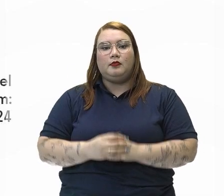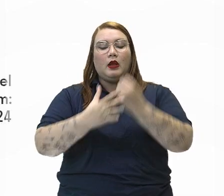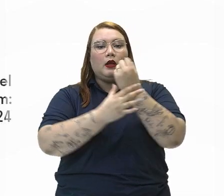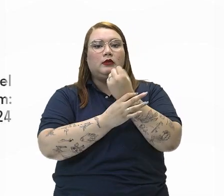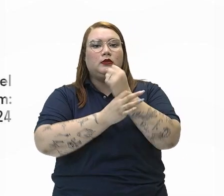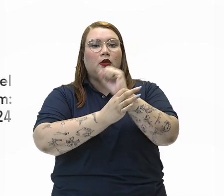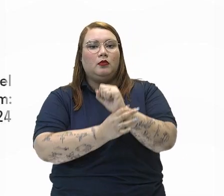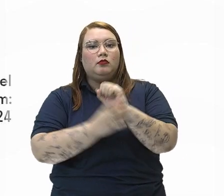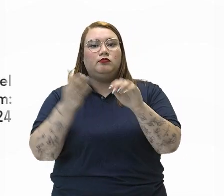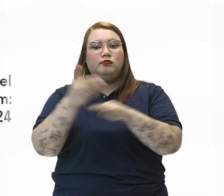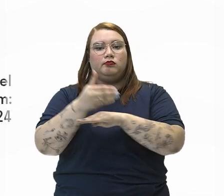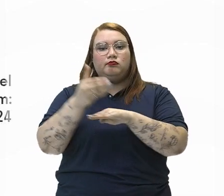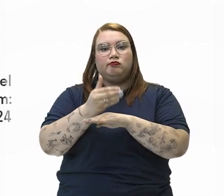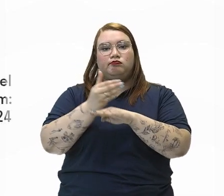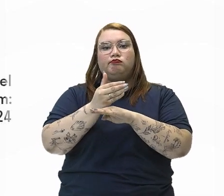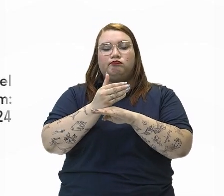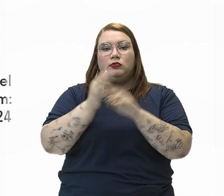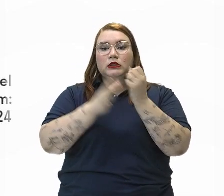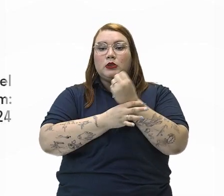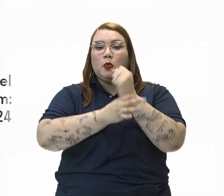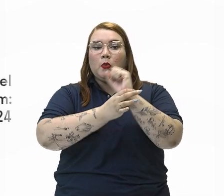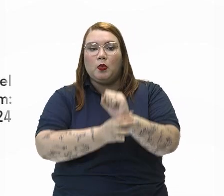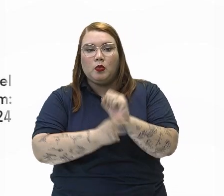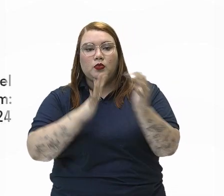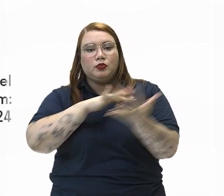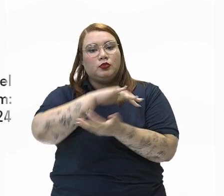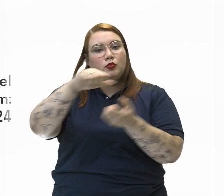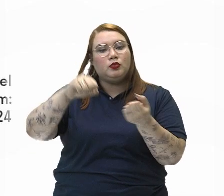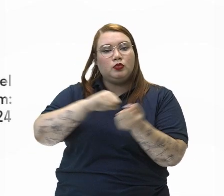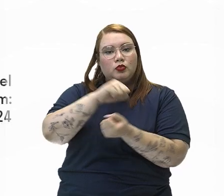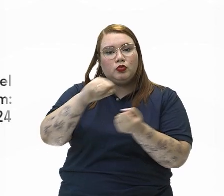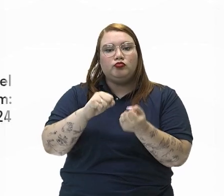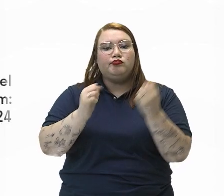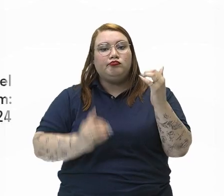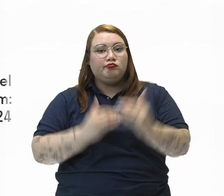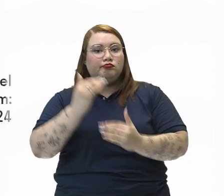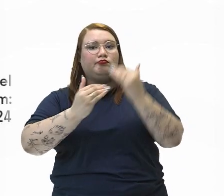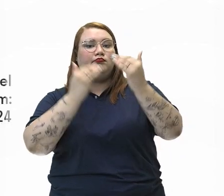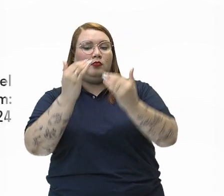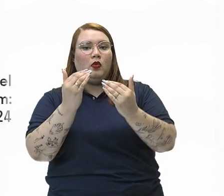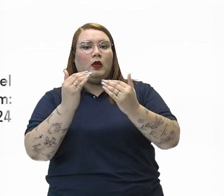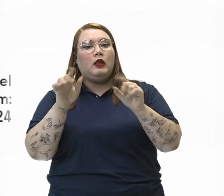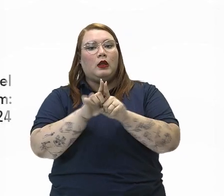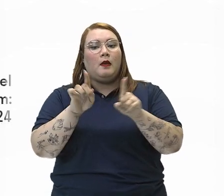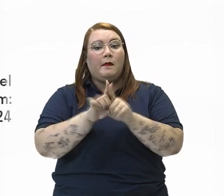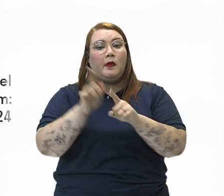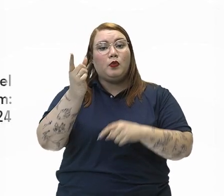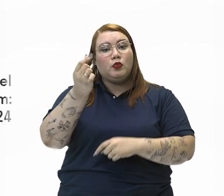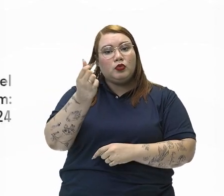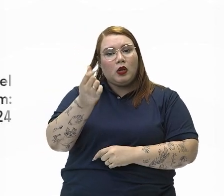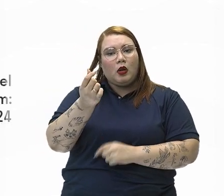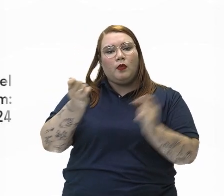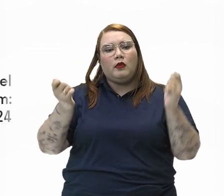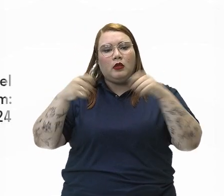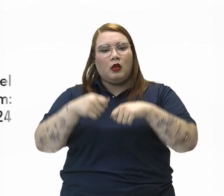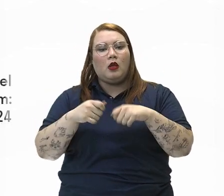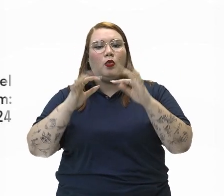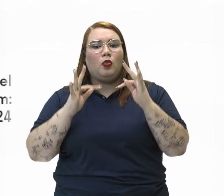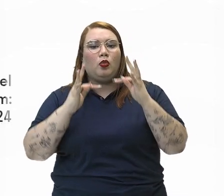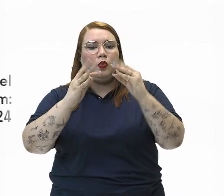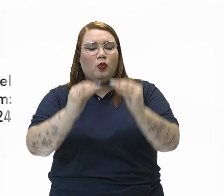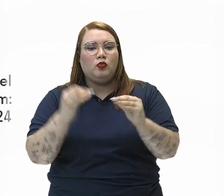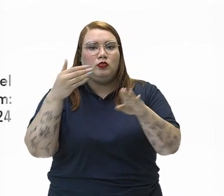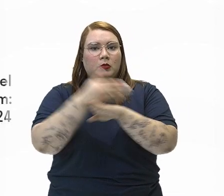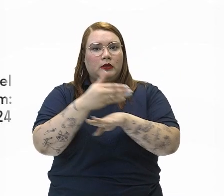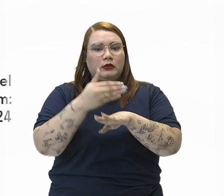Assegurar o acesso confiável, sustentável, moderno e a preço acessível à energia para